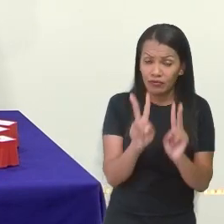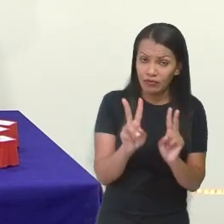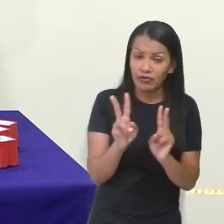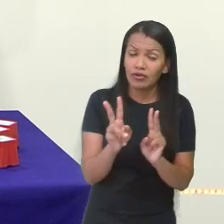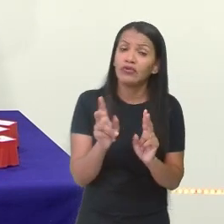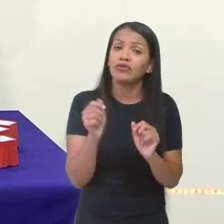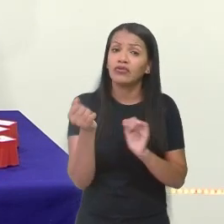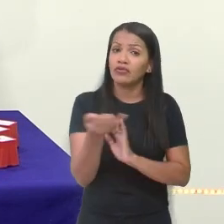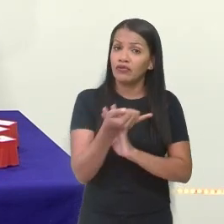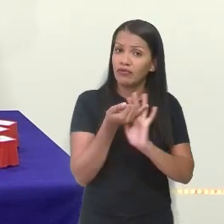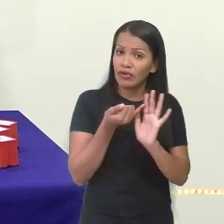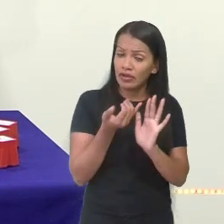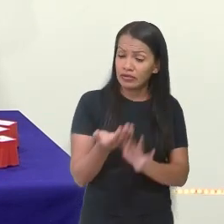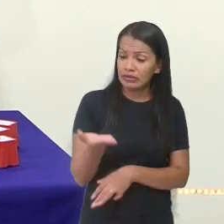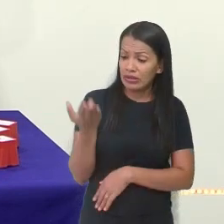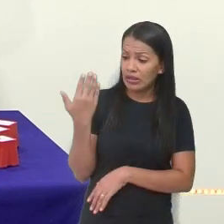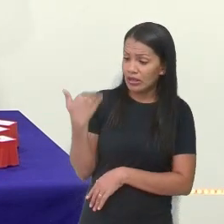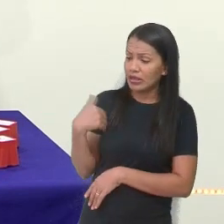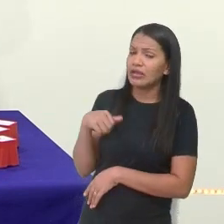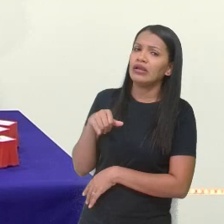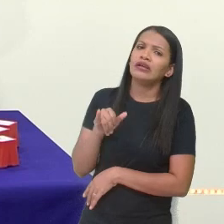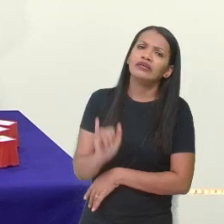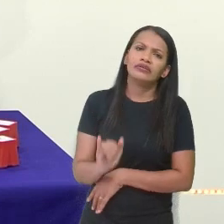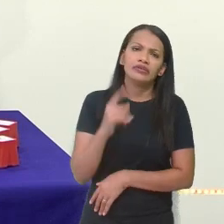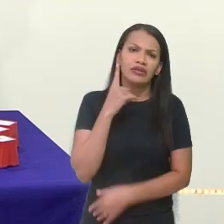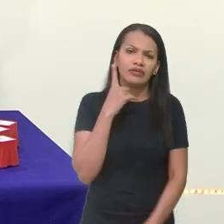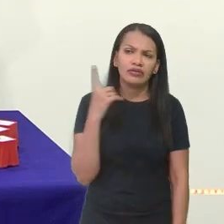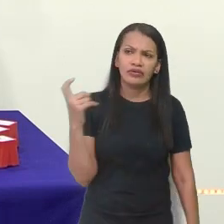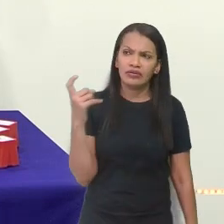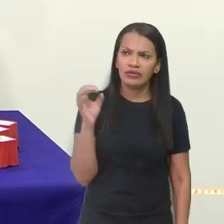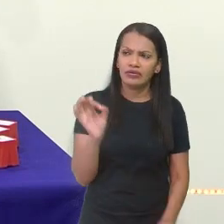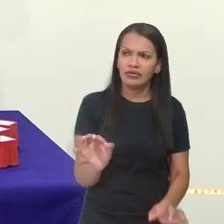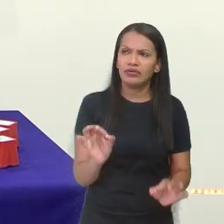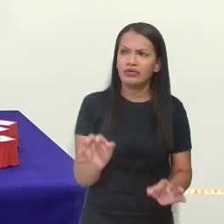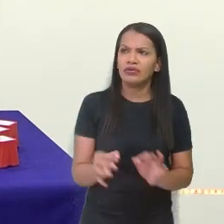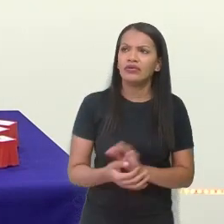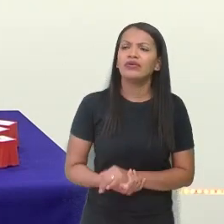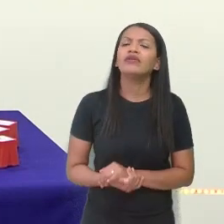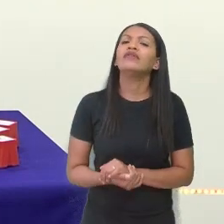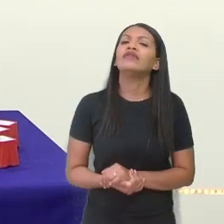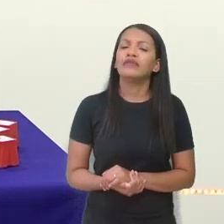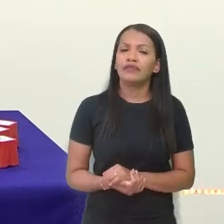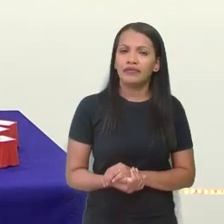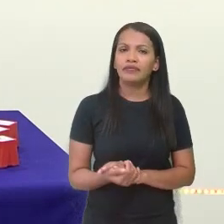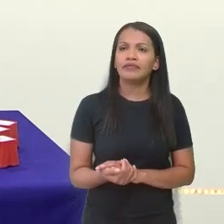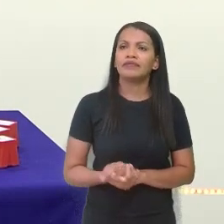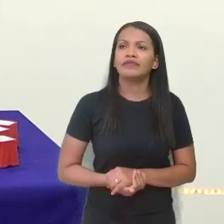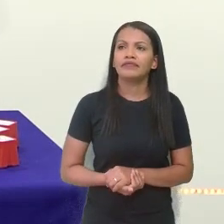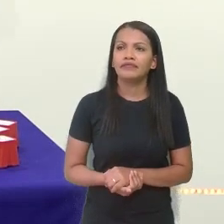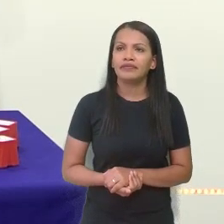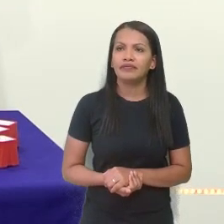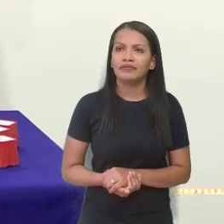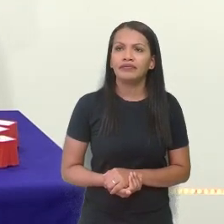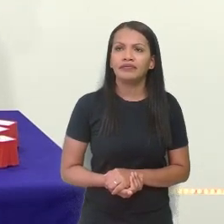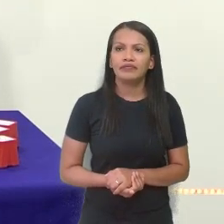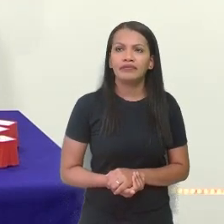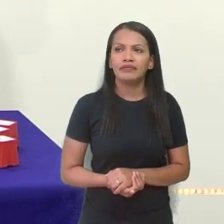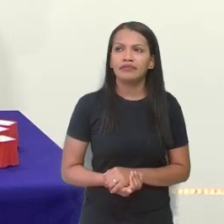nos versos anteriores. E sim a sonoridade. A rima é justamente isso.